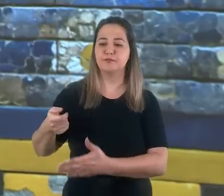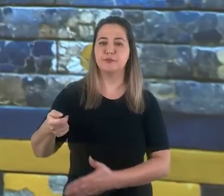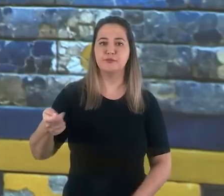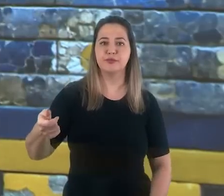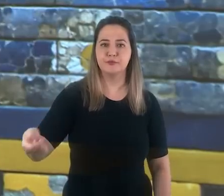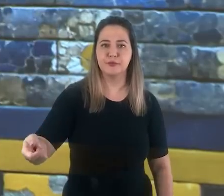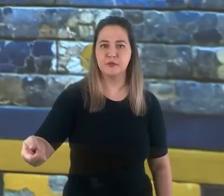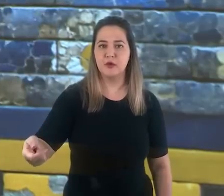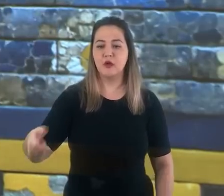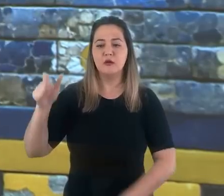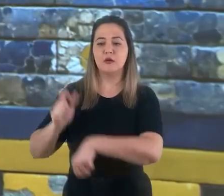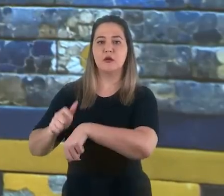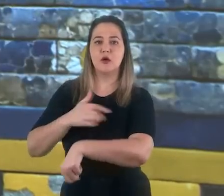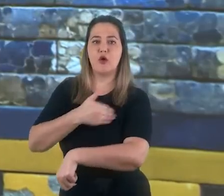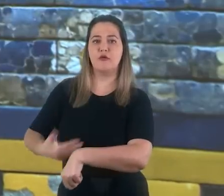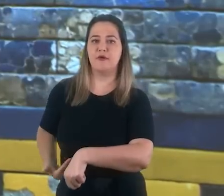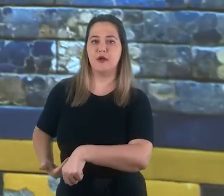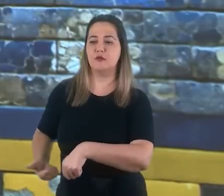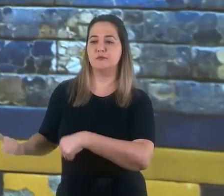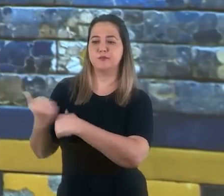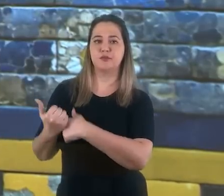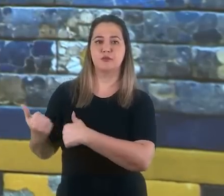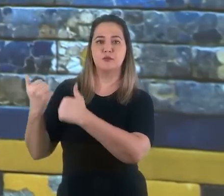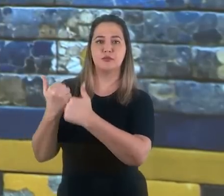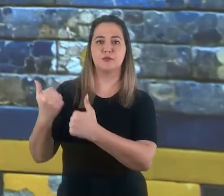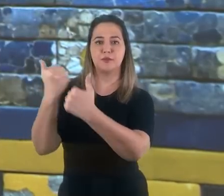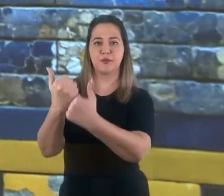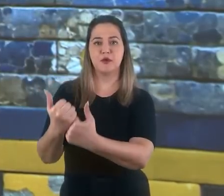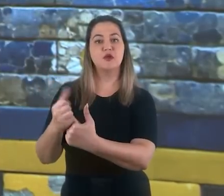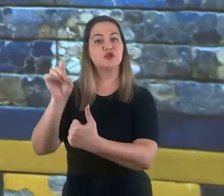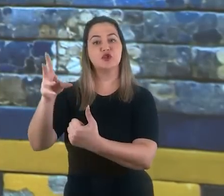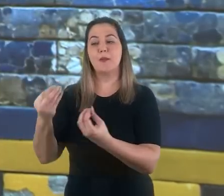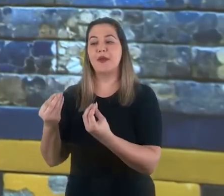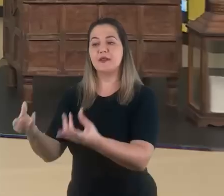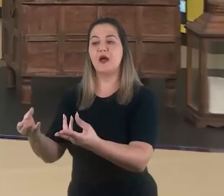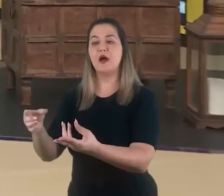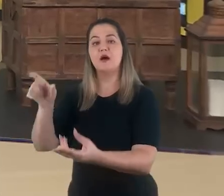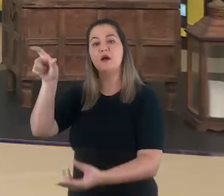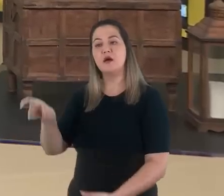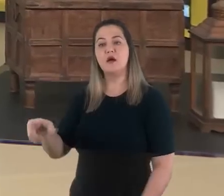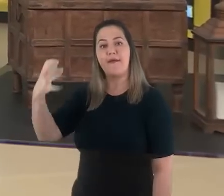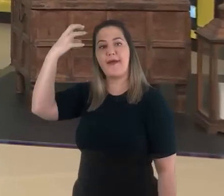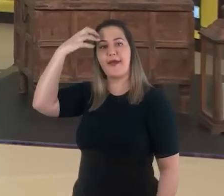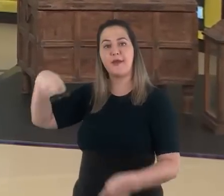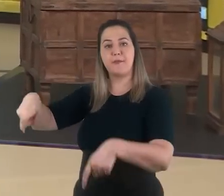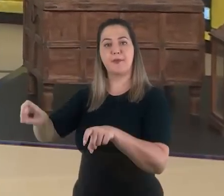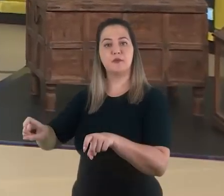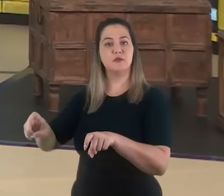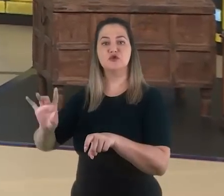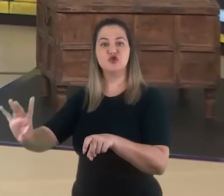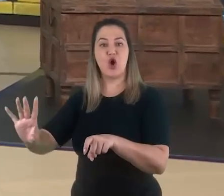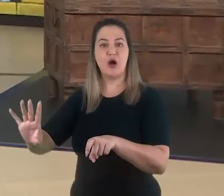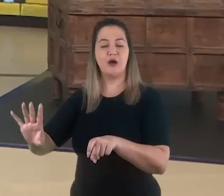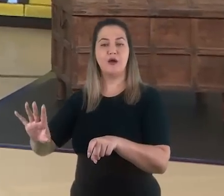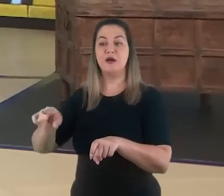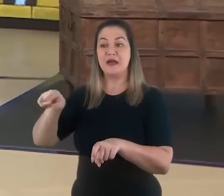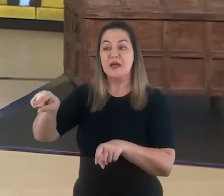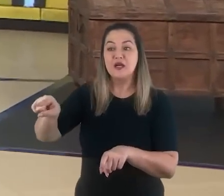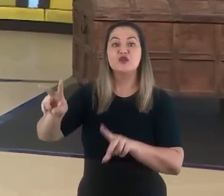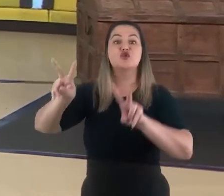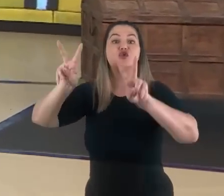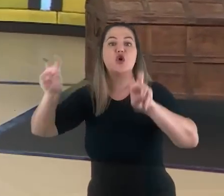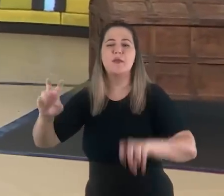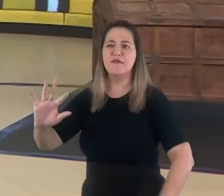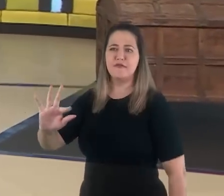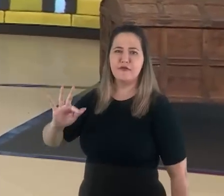é estabelecer a família daquele monarca no poder. Não há nesses textos acadianos nada que se semelhe